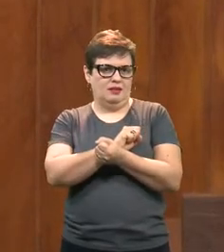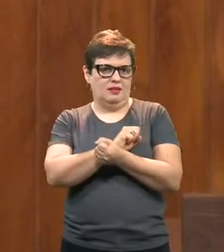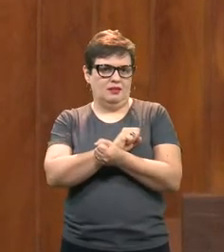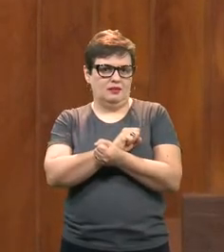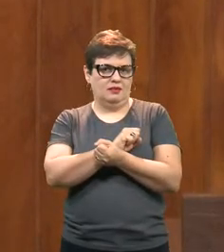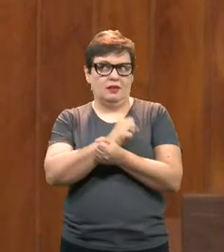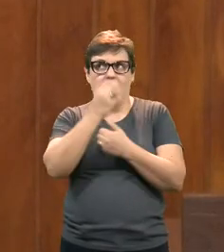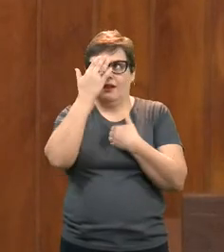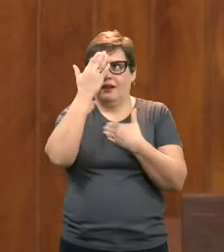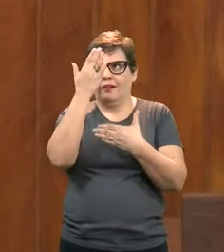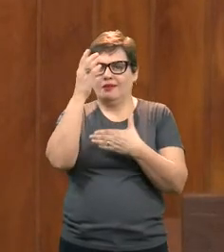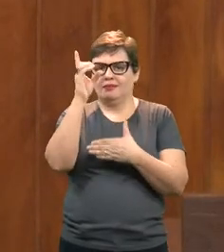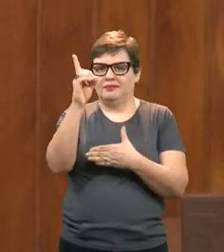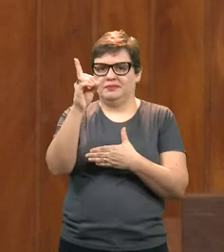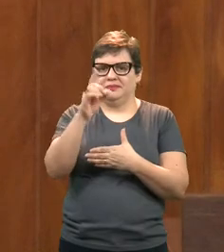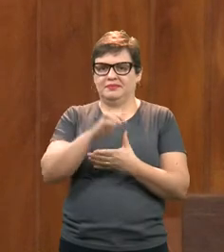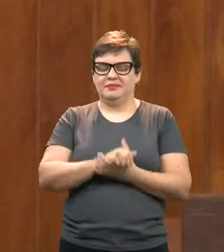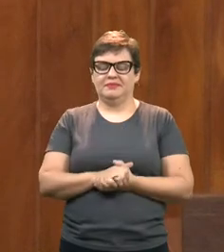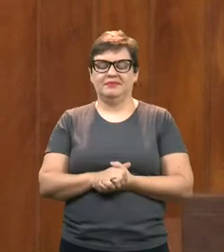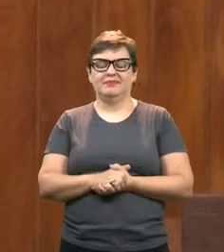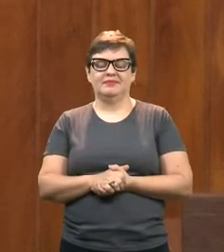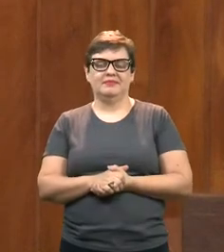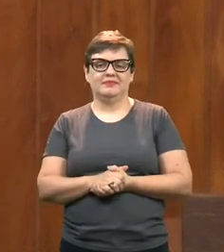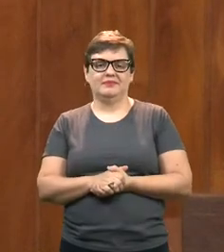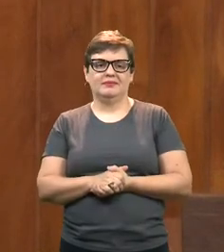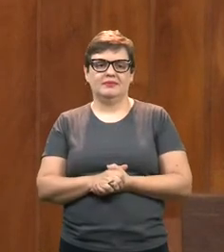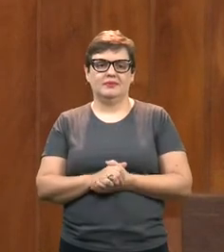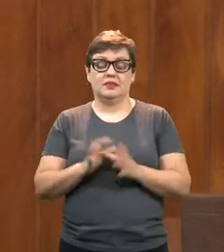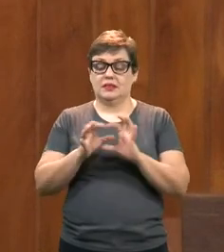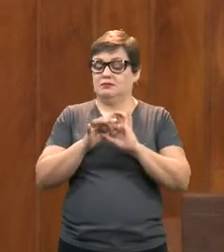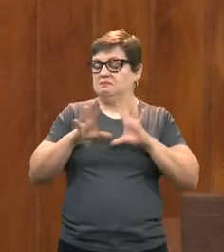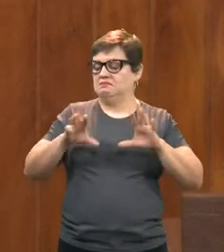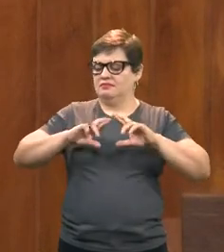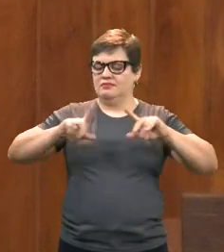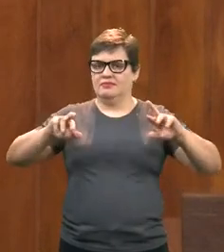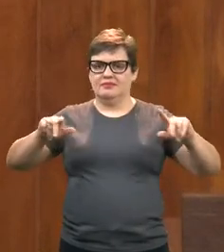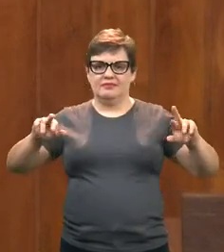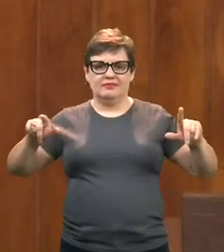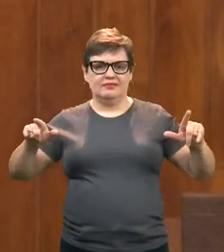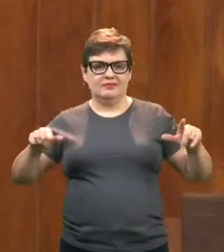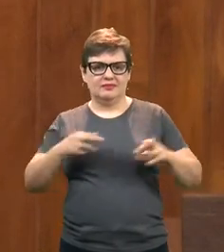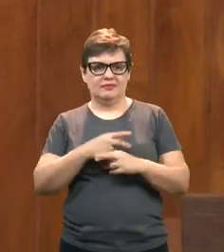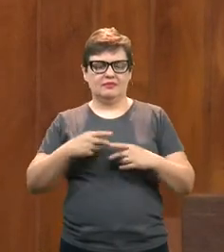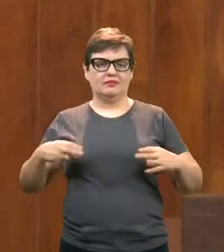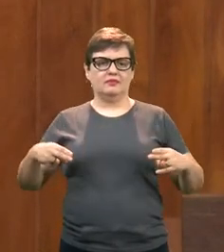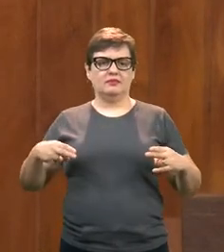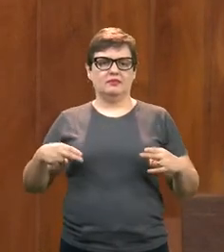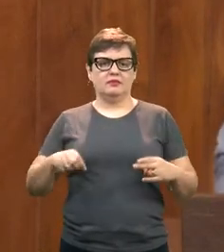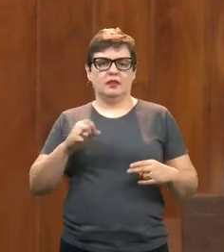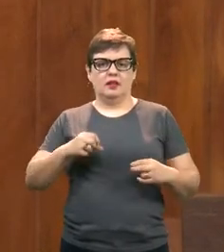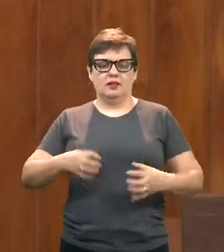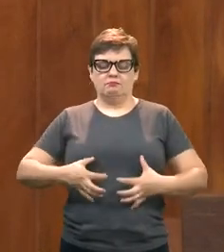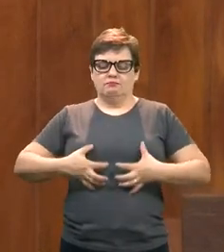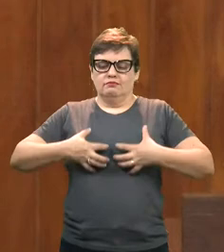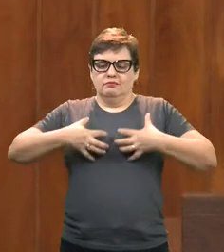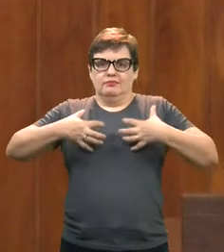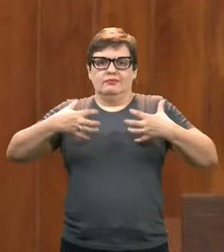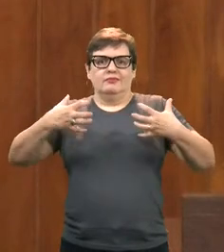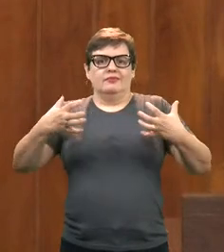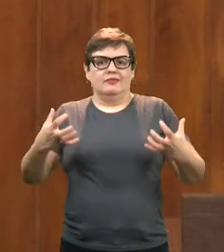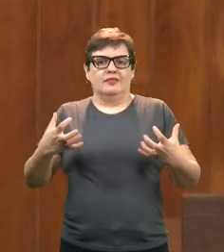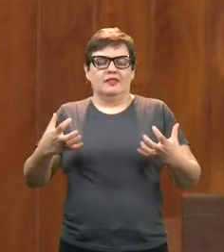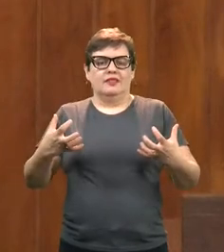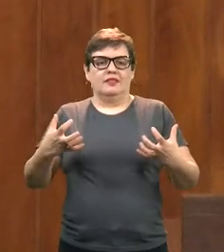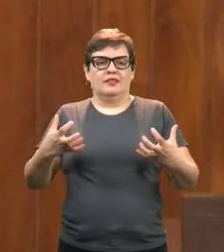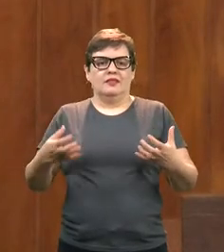Graças a Deus. Isso me dá liberdade em vários aspectos. E esse gás me foi recuperado quando eu